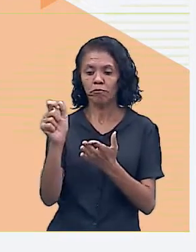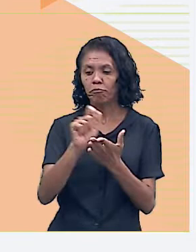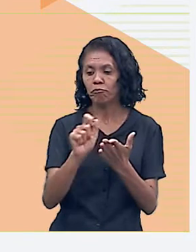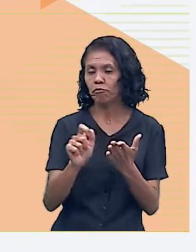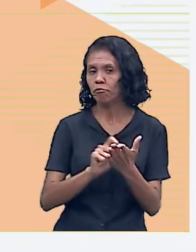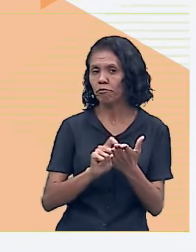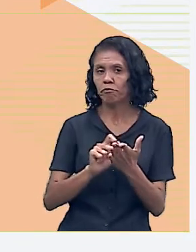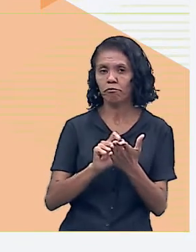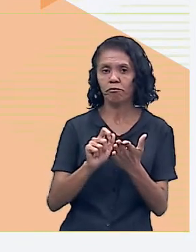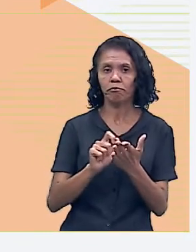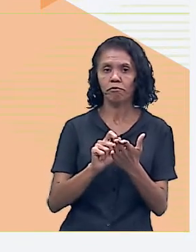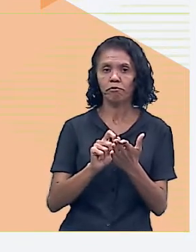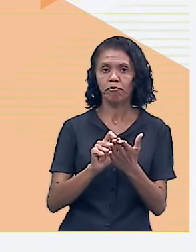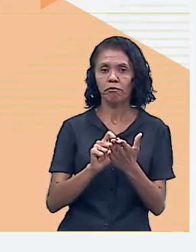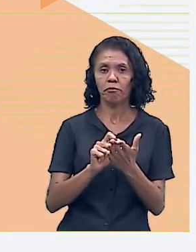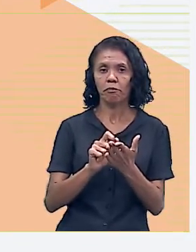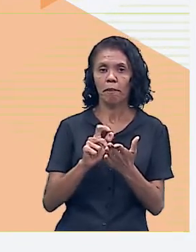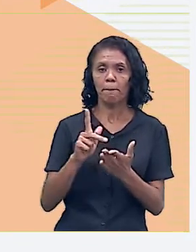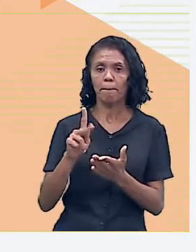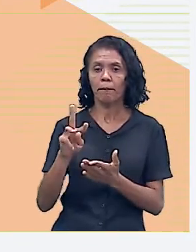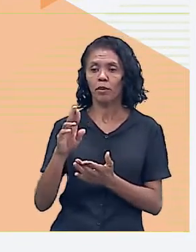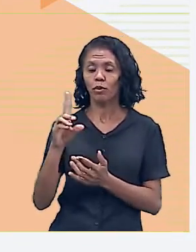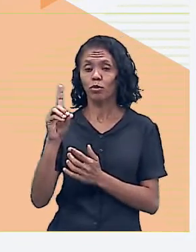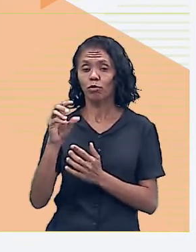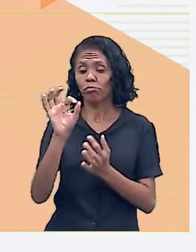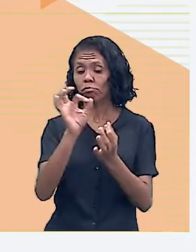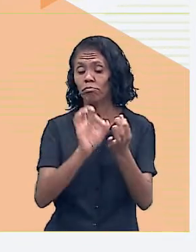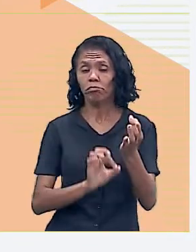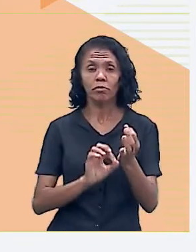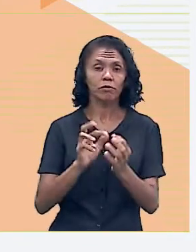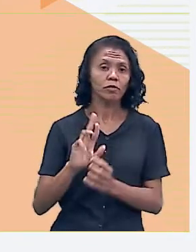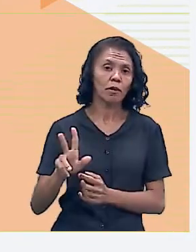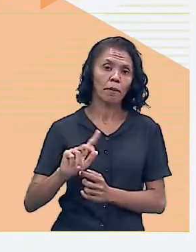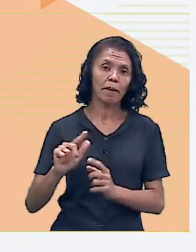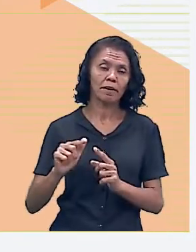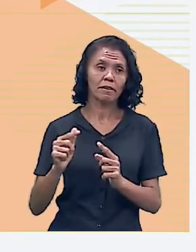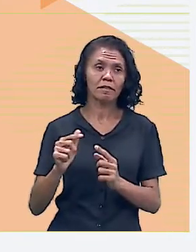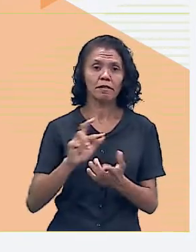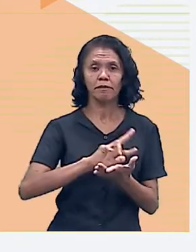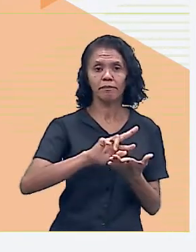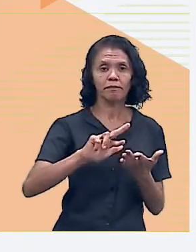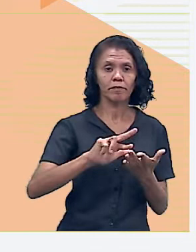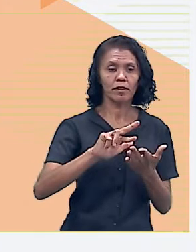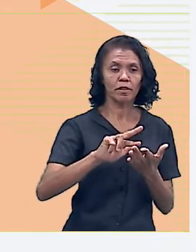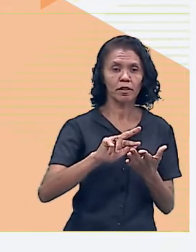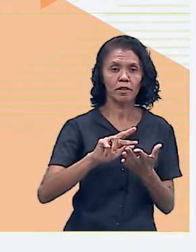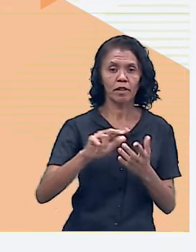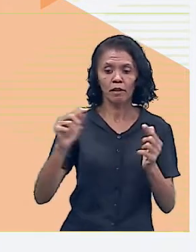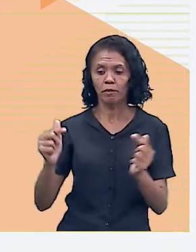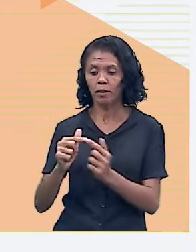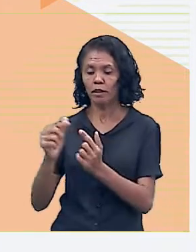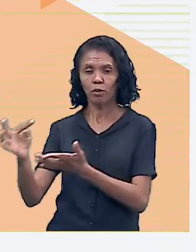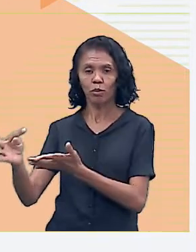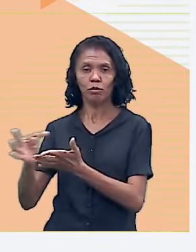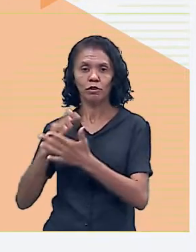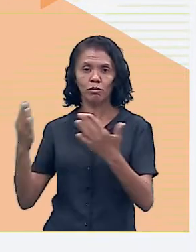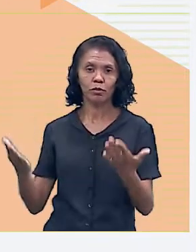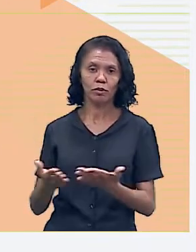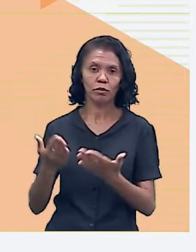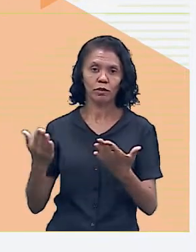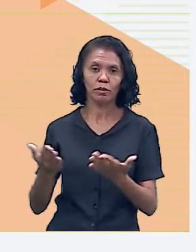aí você vai tirar 160 pontos certo para o seu em cima o repertório ele veio do texto motivador tem até aqui